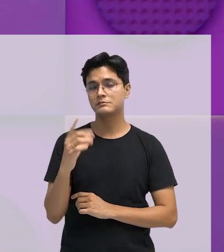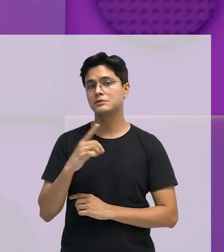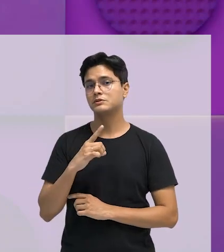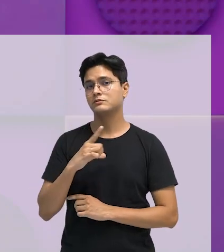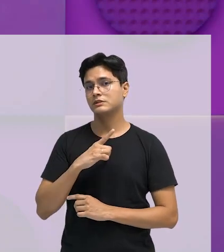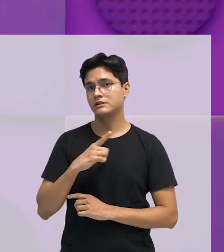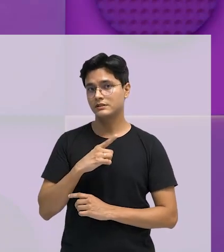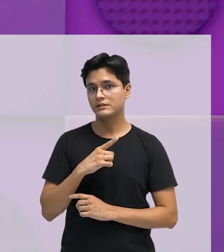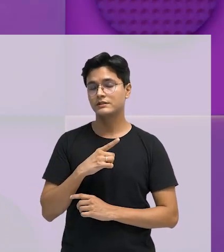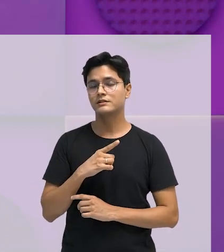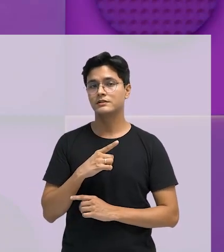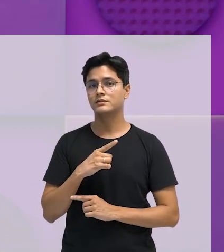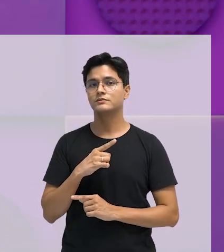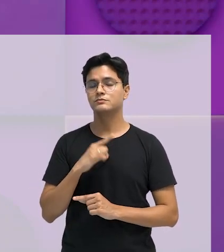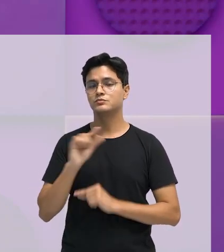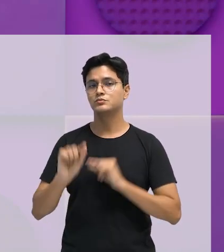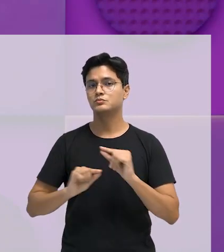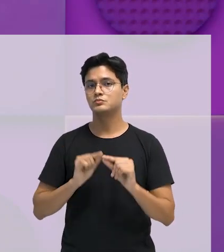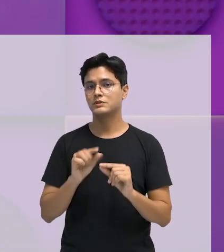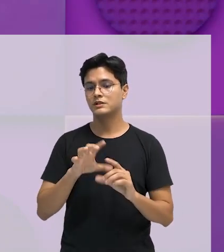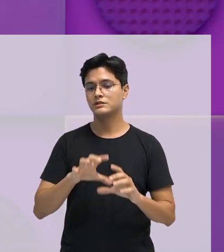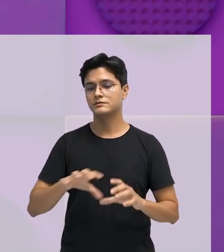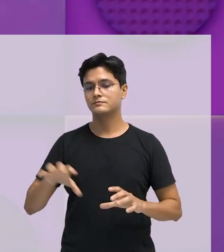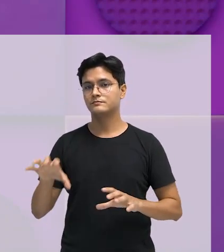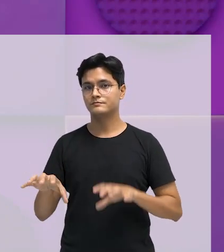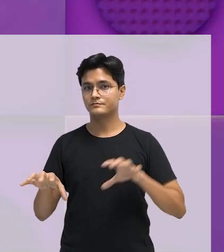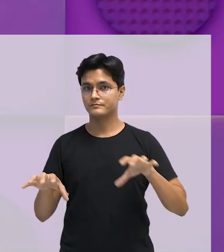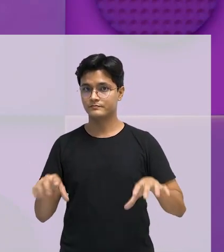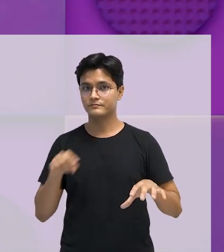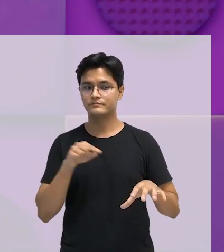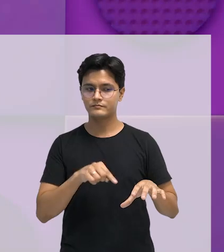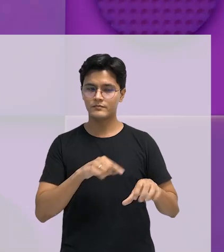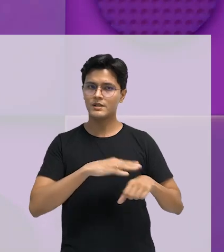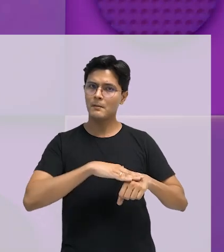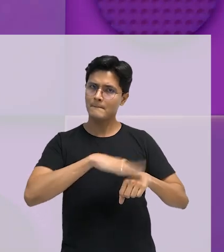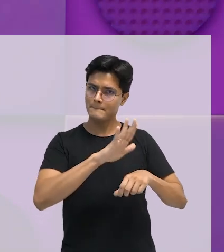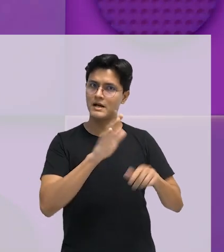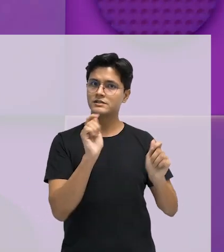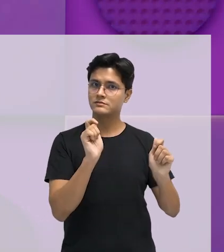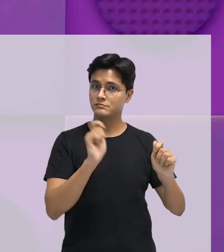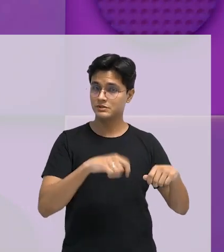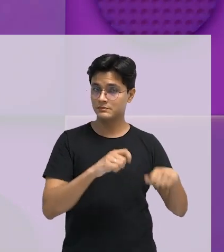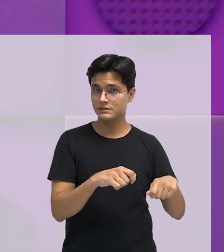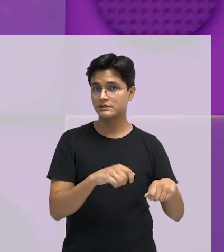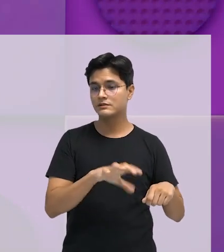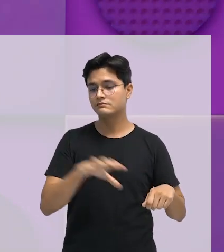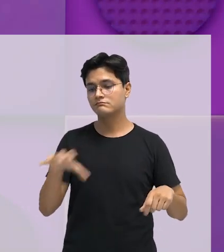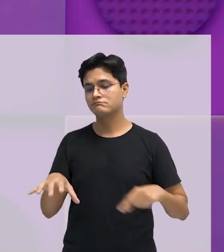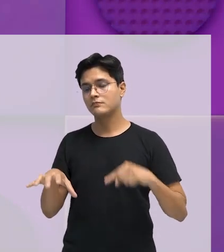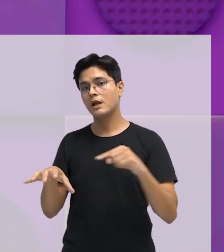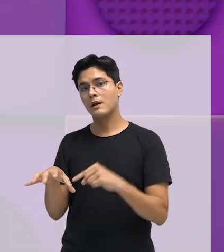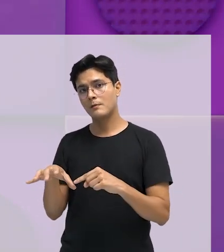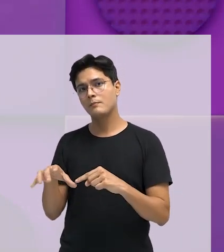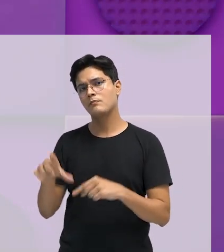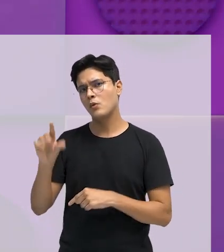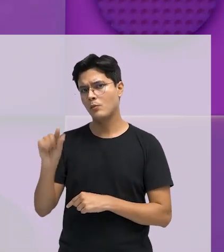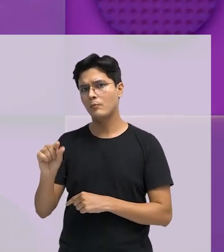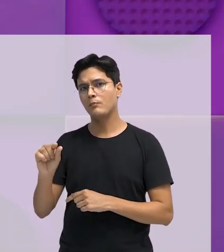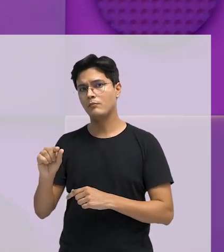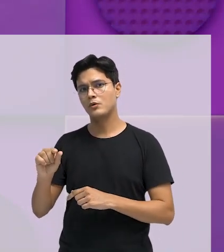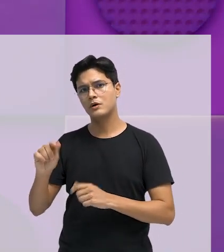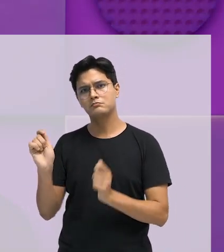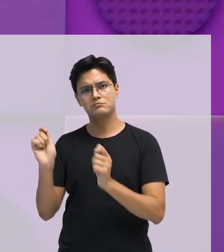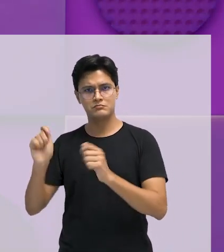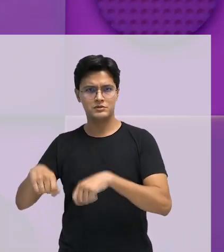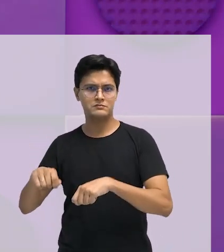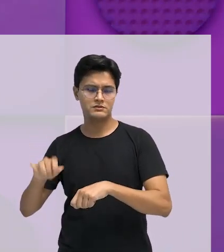são divididos em aqueles fenômenos que têm muita chance de acontecer contra aqueles que têm pouquíssima chance